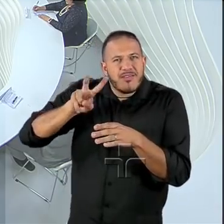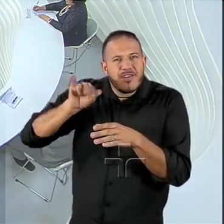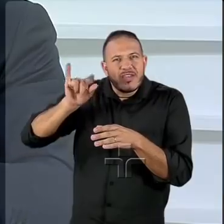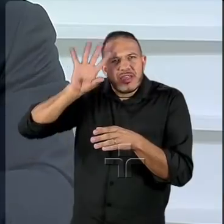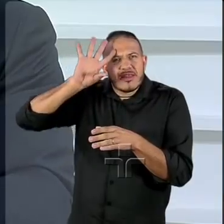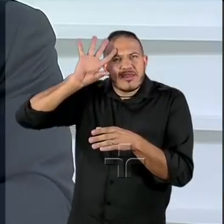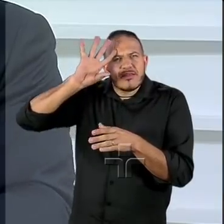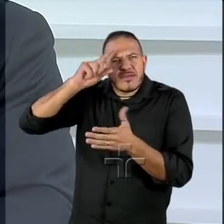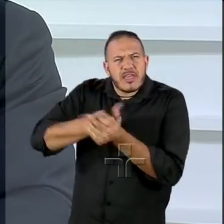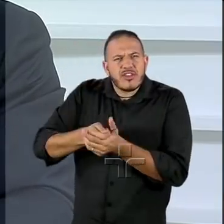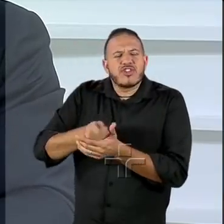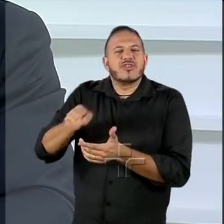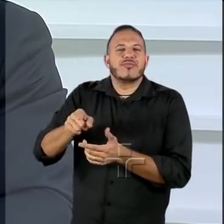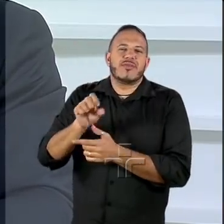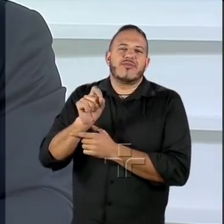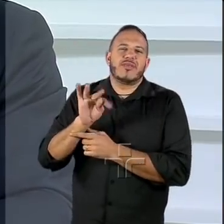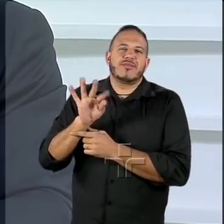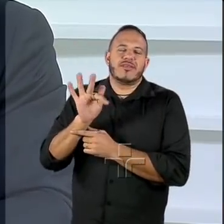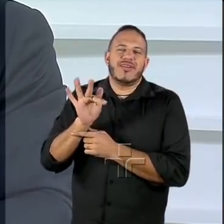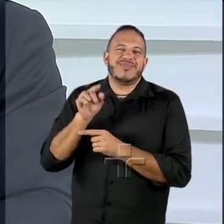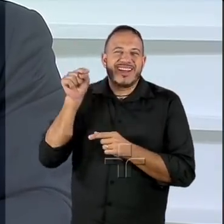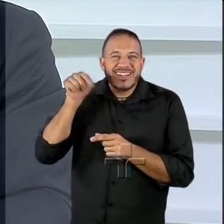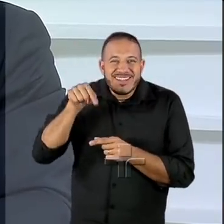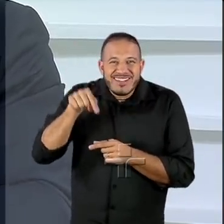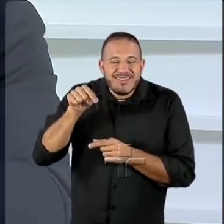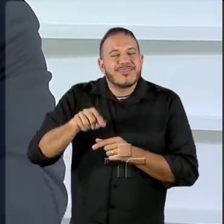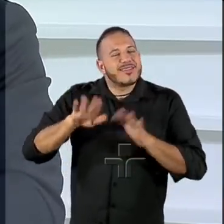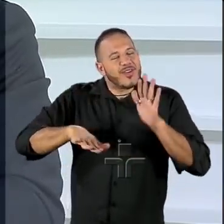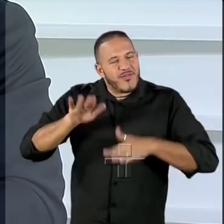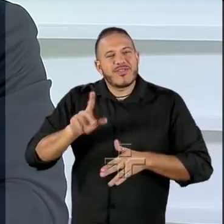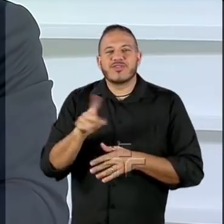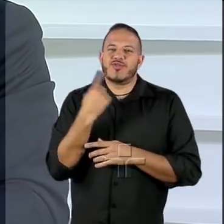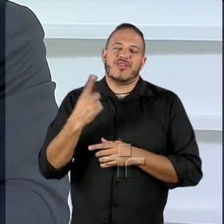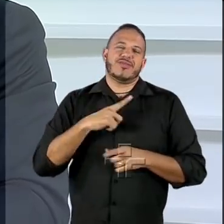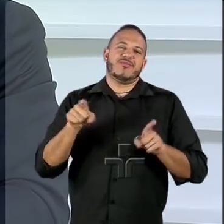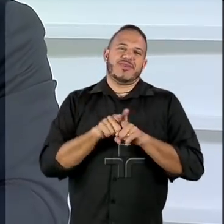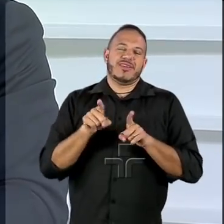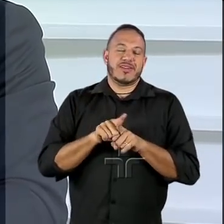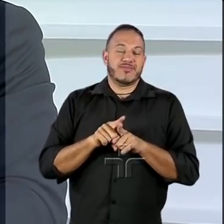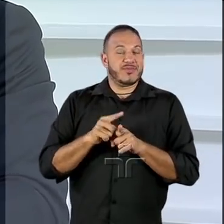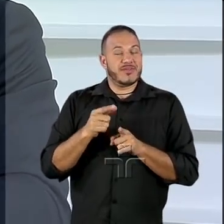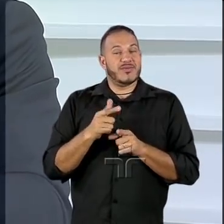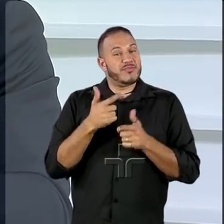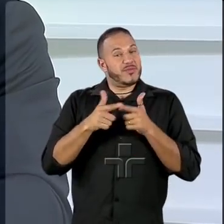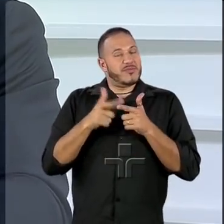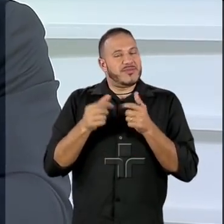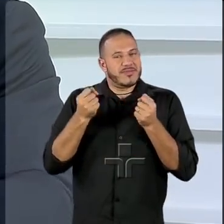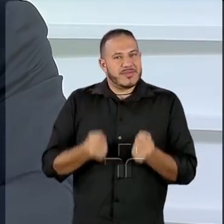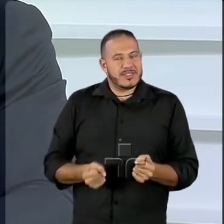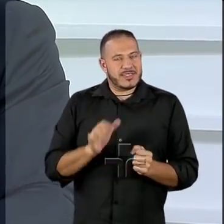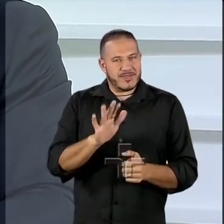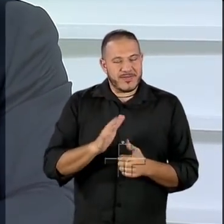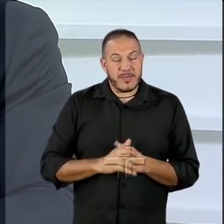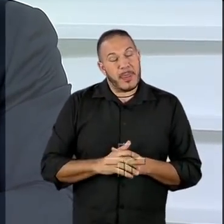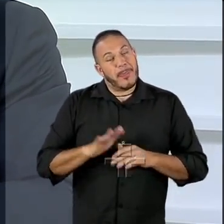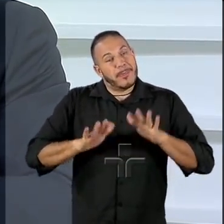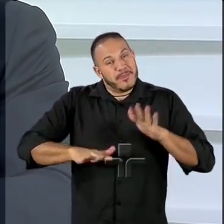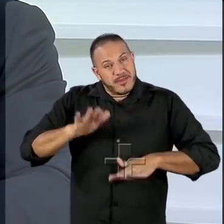tribunal. E é aí onde talvez nós tenhamos também um outro grave problema, não é?